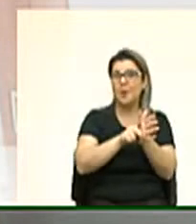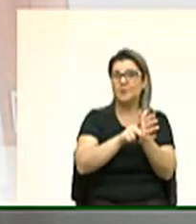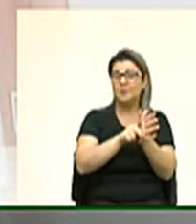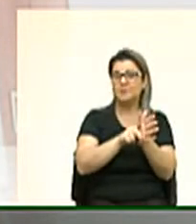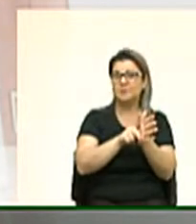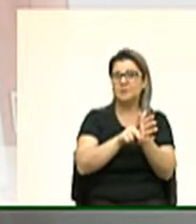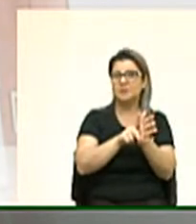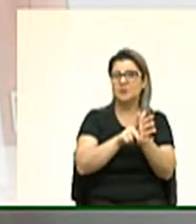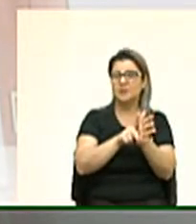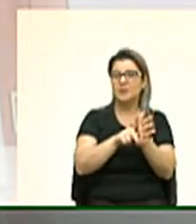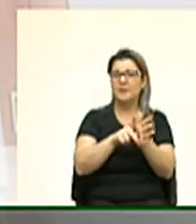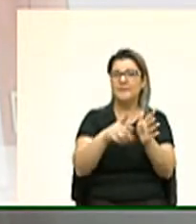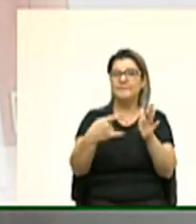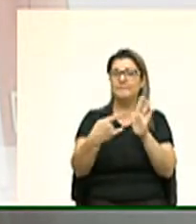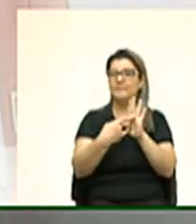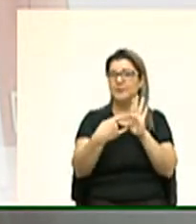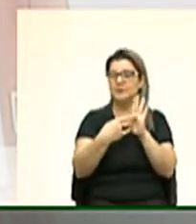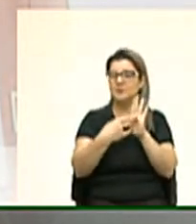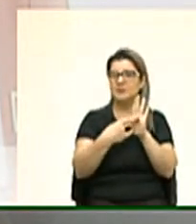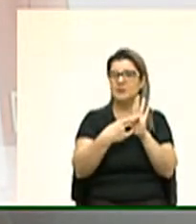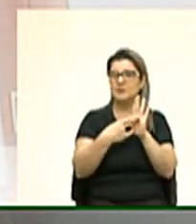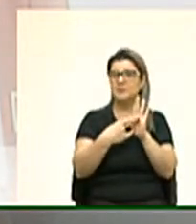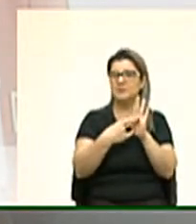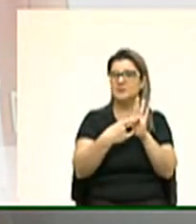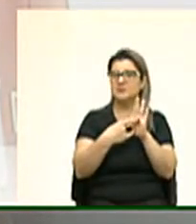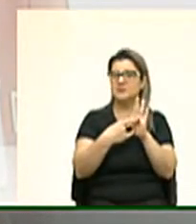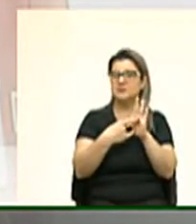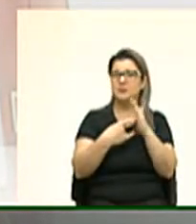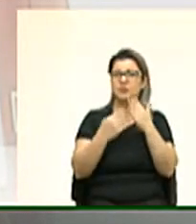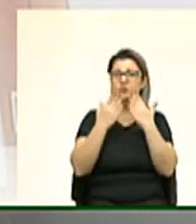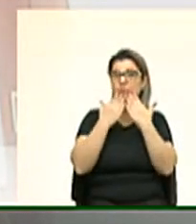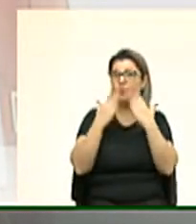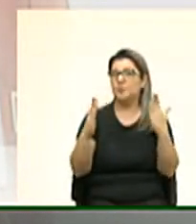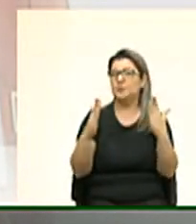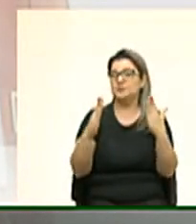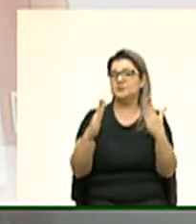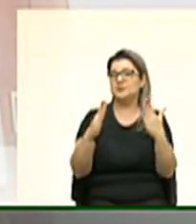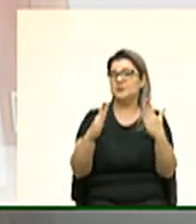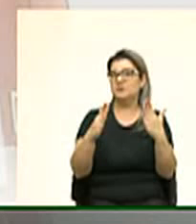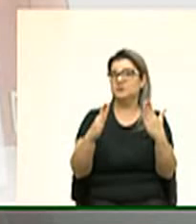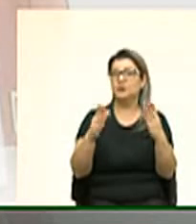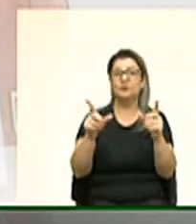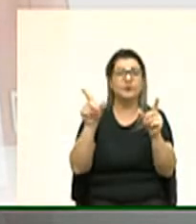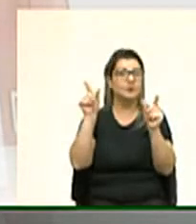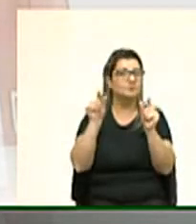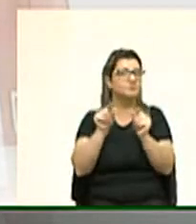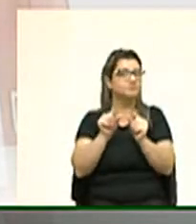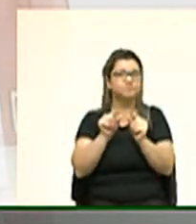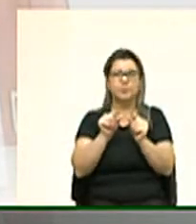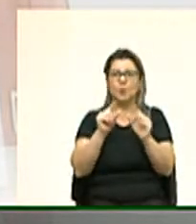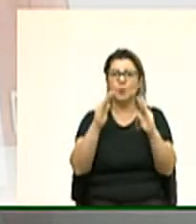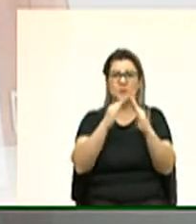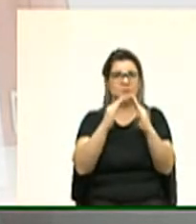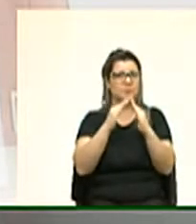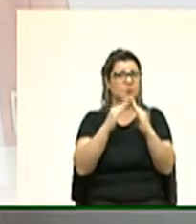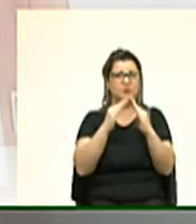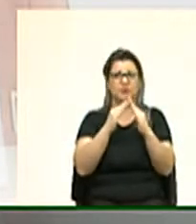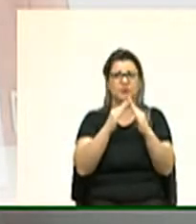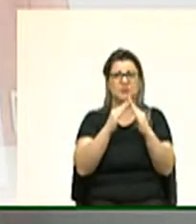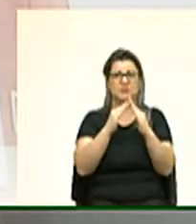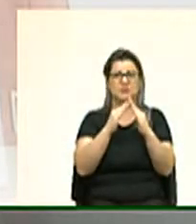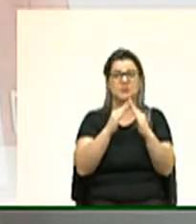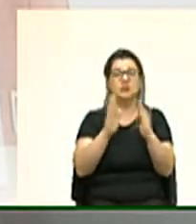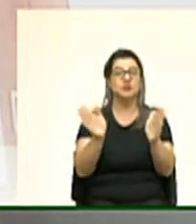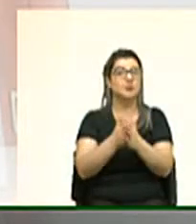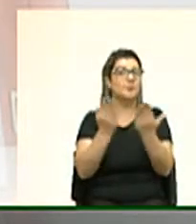ínfimos. Então, as moradias de mais baixa renda foram poucas em relação às moradias de mais alta renda,